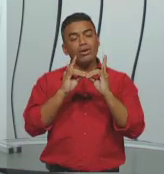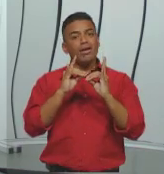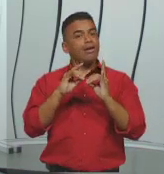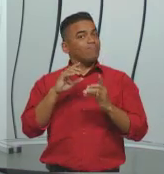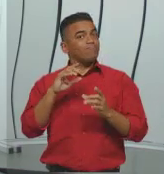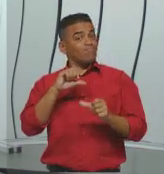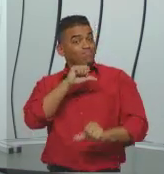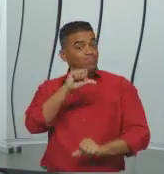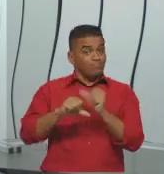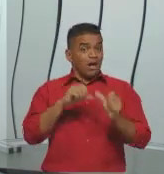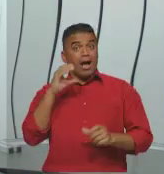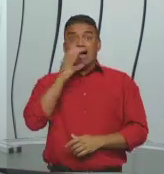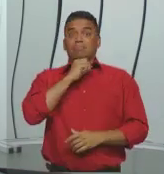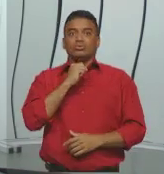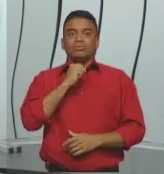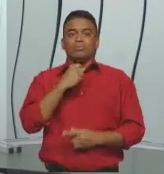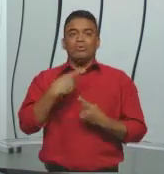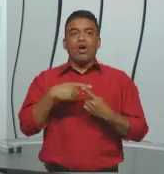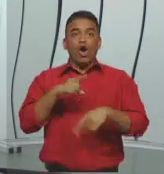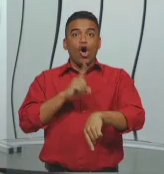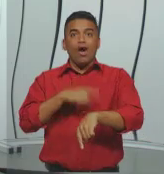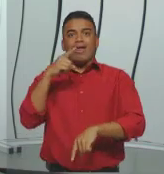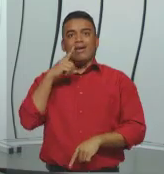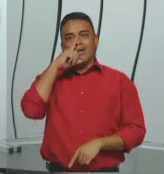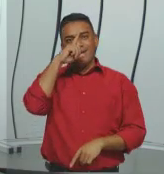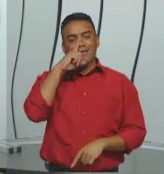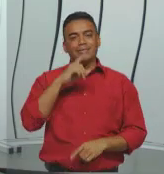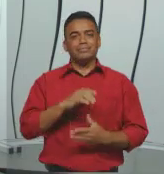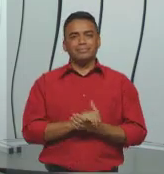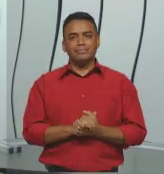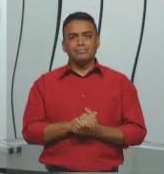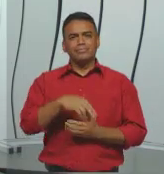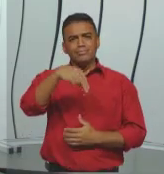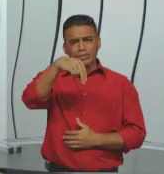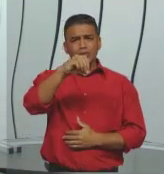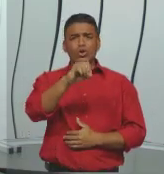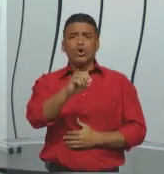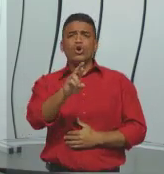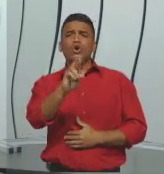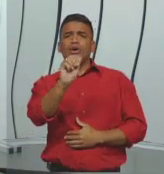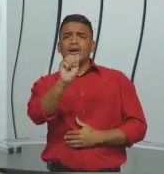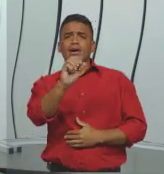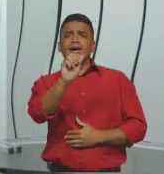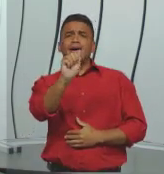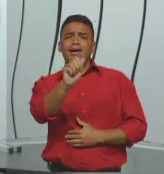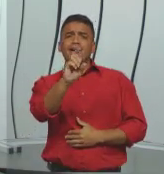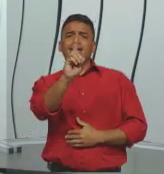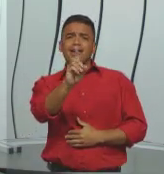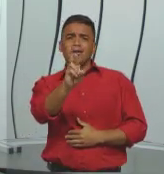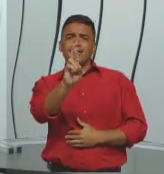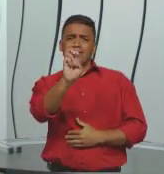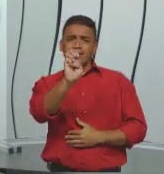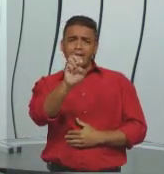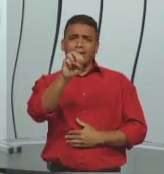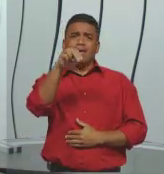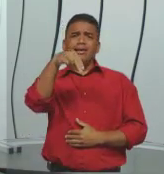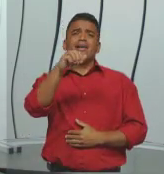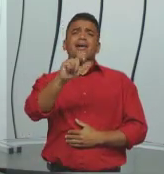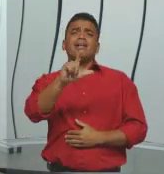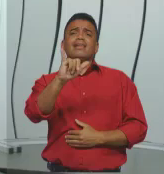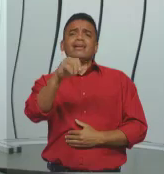reação rápida no momento de perigo, por exemplo. A noradrenalina ela já trabalha mais com o controle da